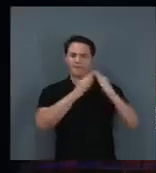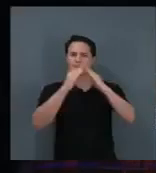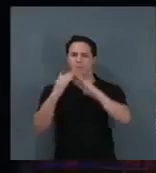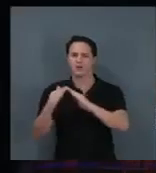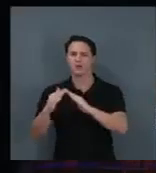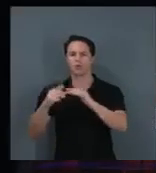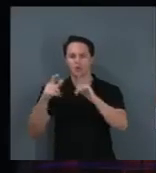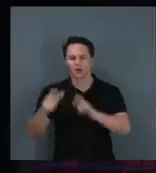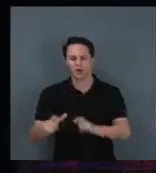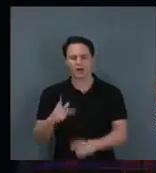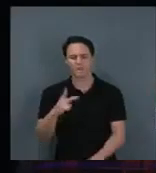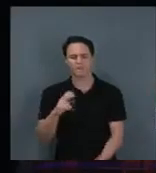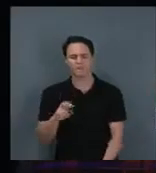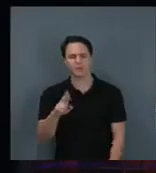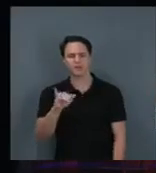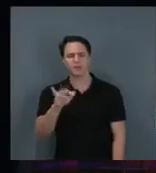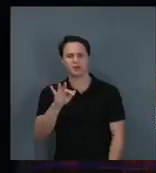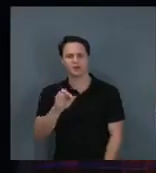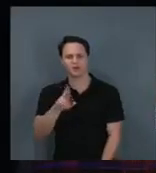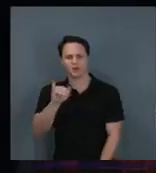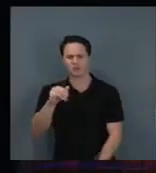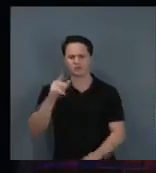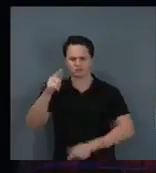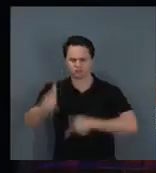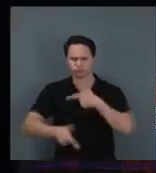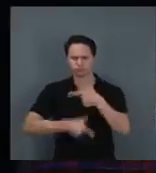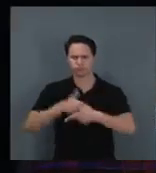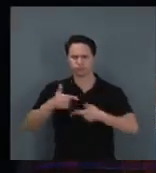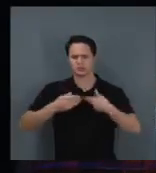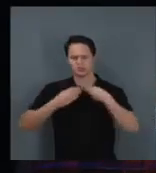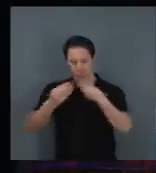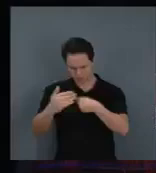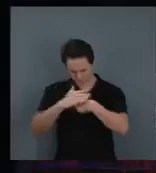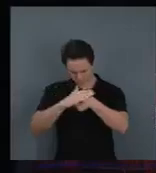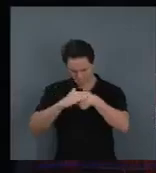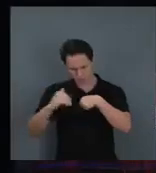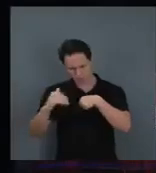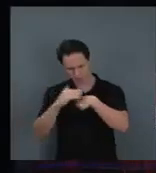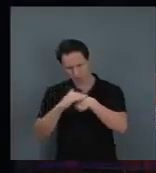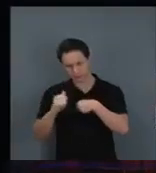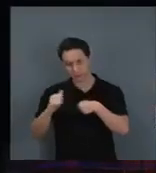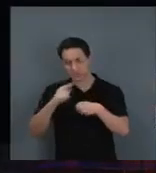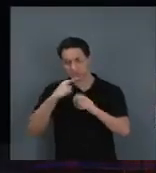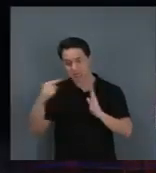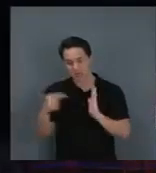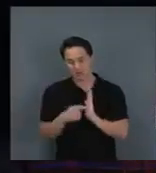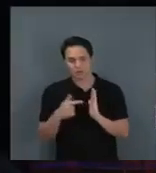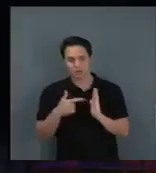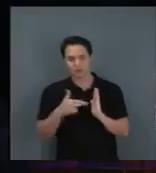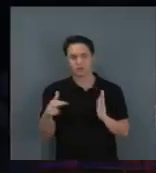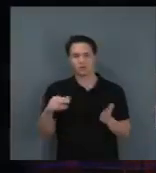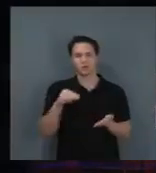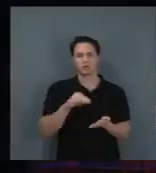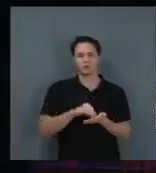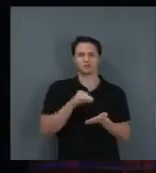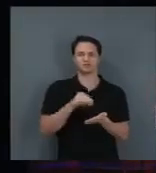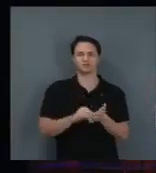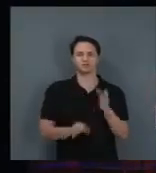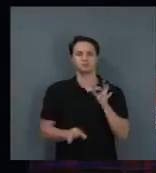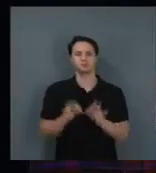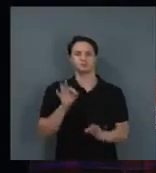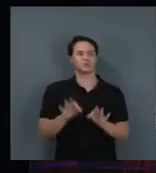fez delas o centro de sua missão, levando consolo, denunciando as injustiças e convocando